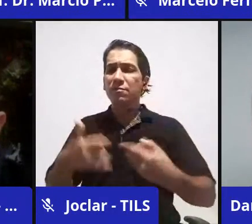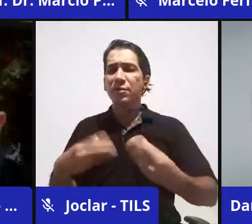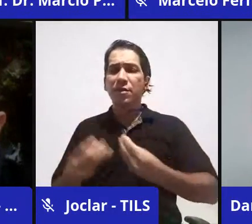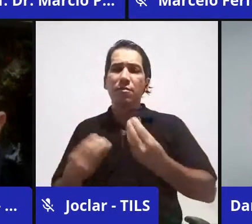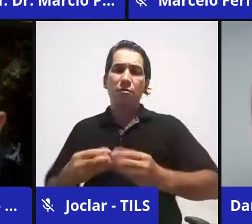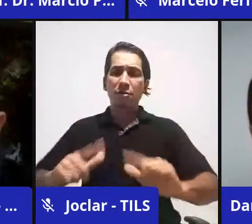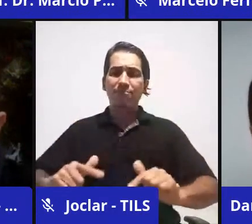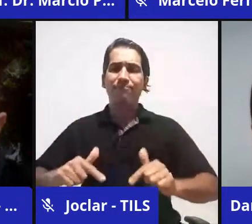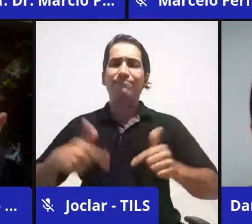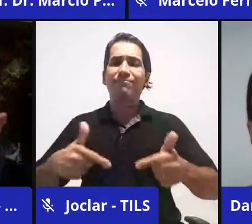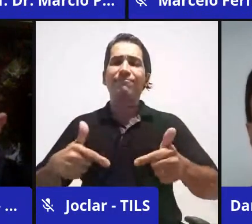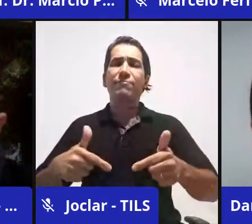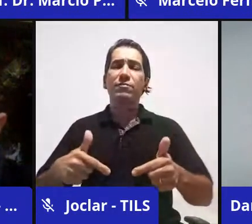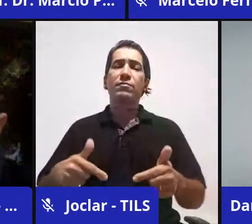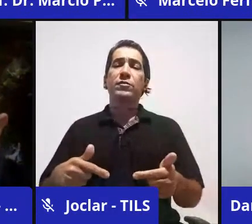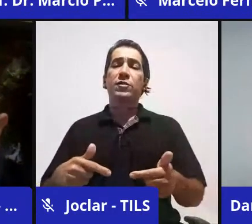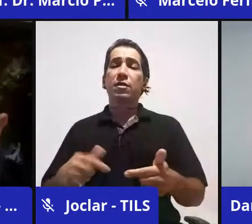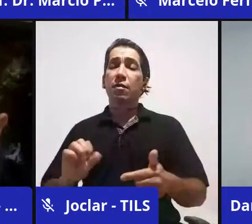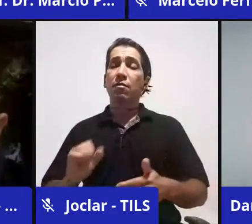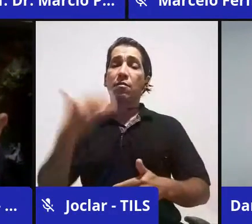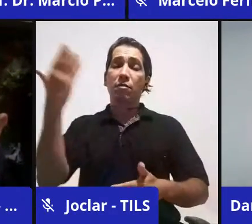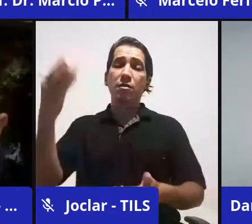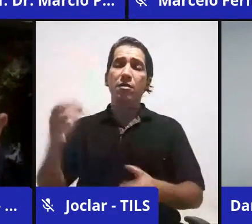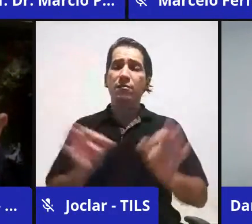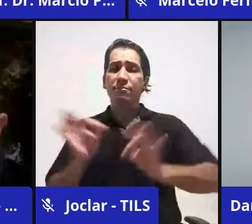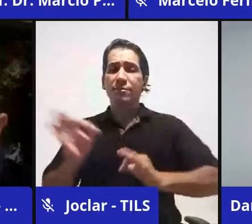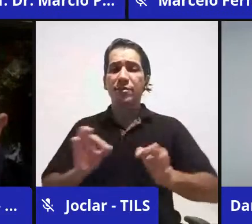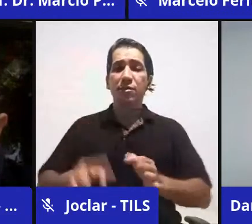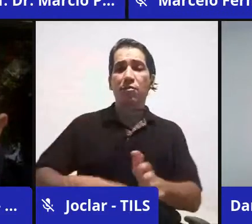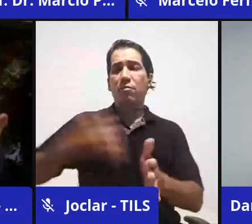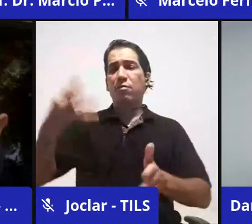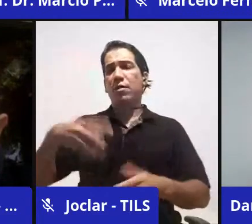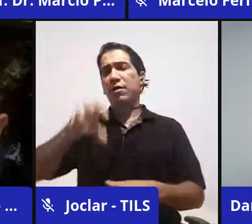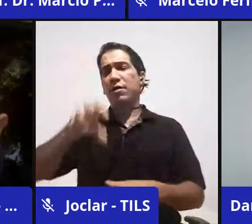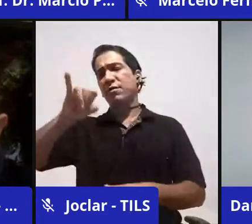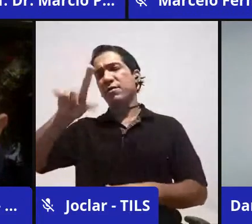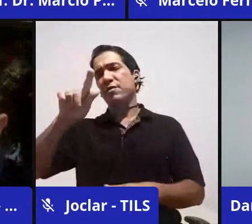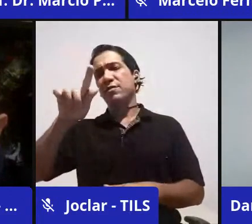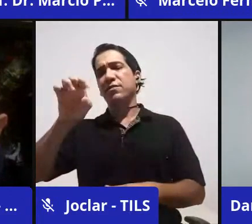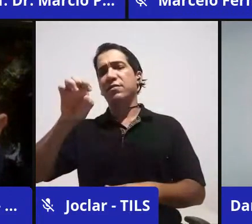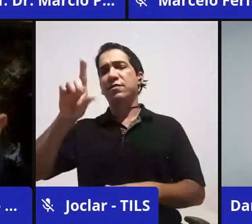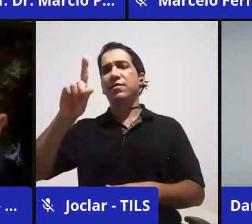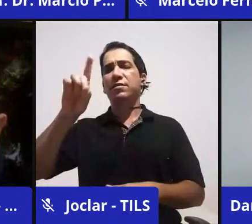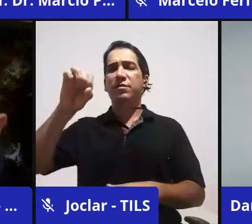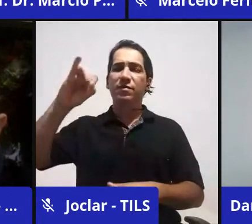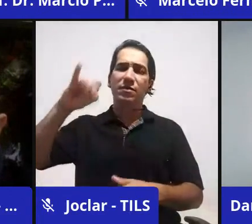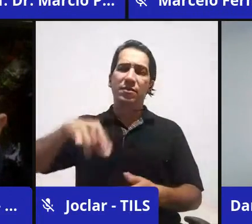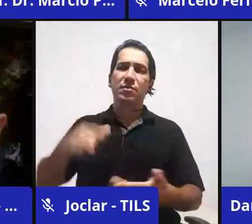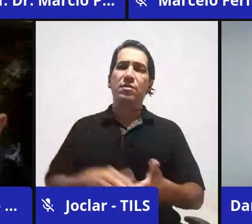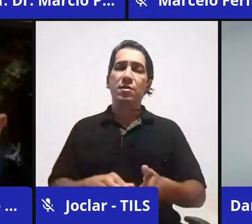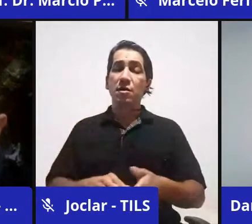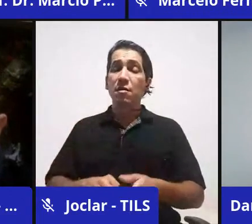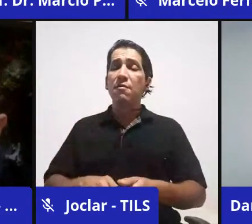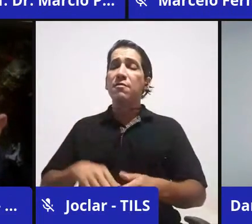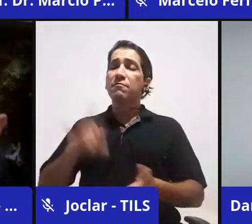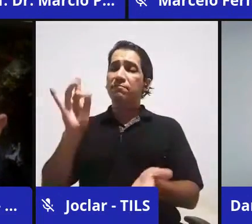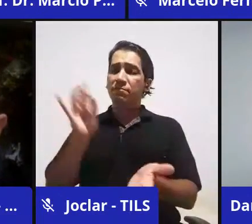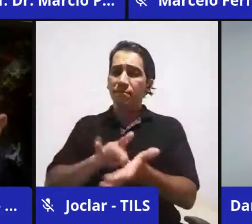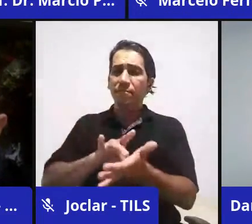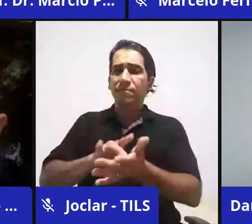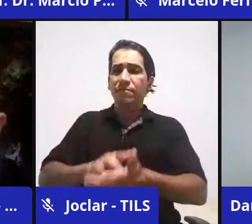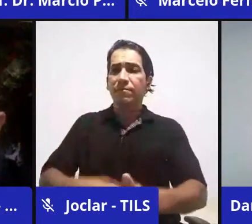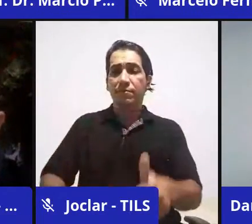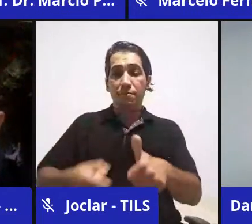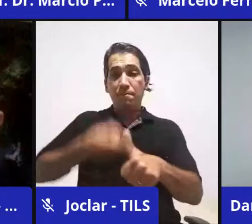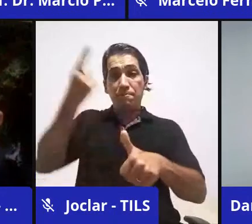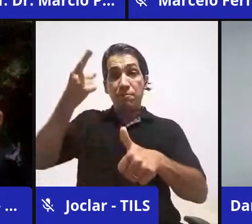E, realmente, o primeiro EJADIN, ele foi um sucesso de público, ele foi um sucesso de satisfação